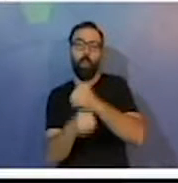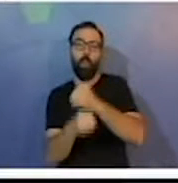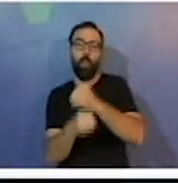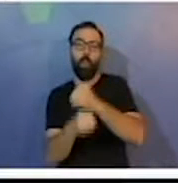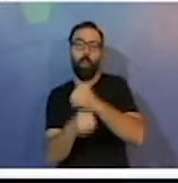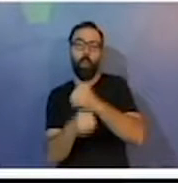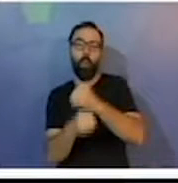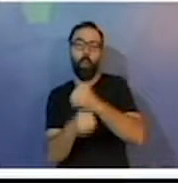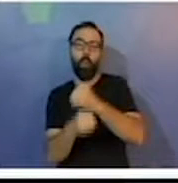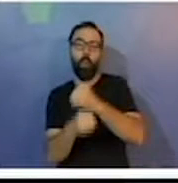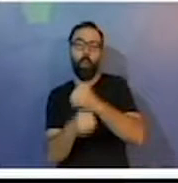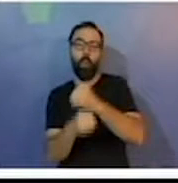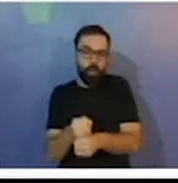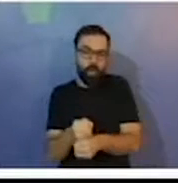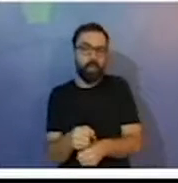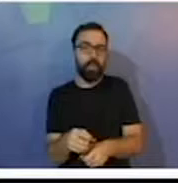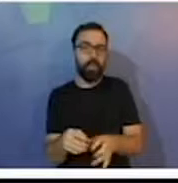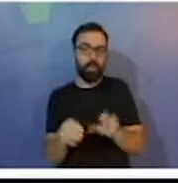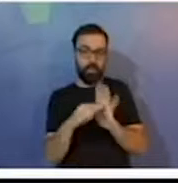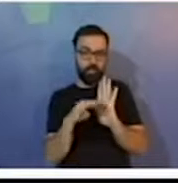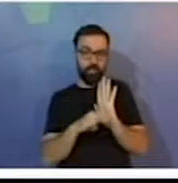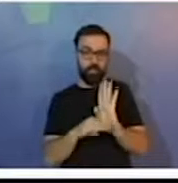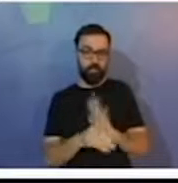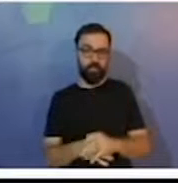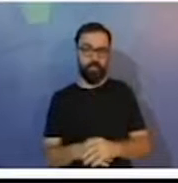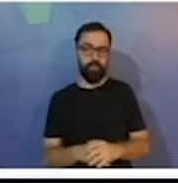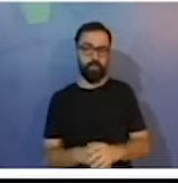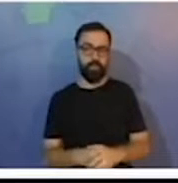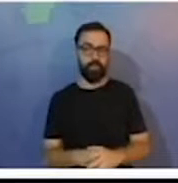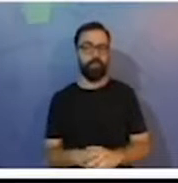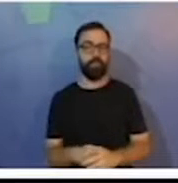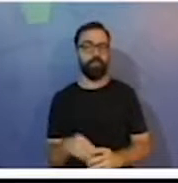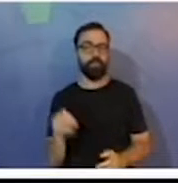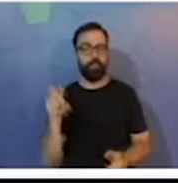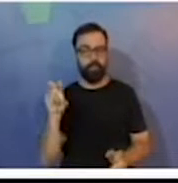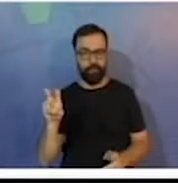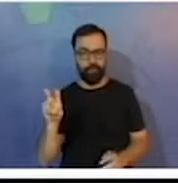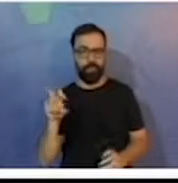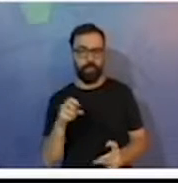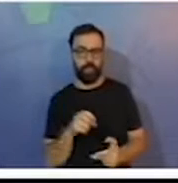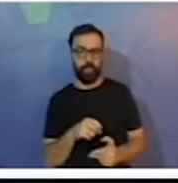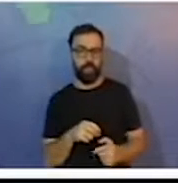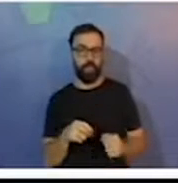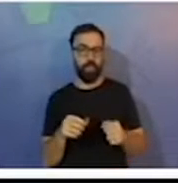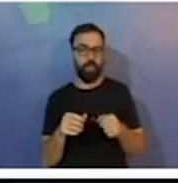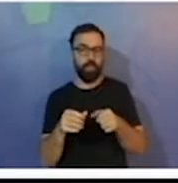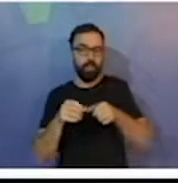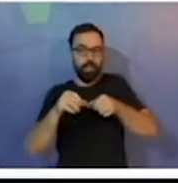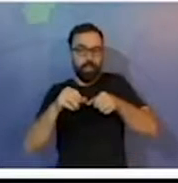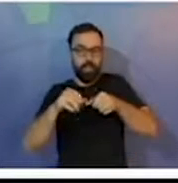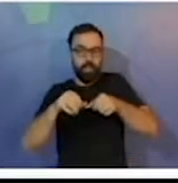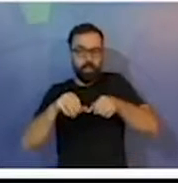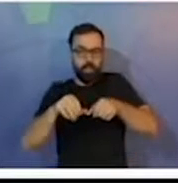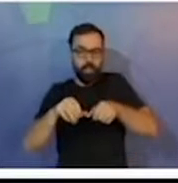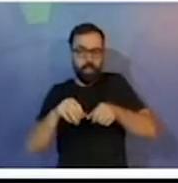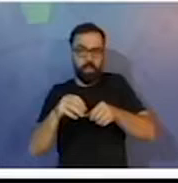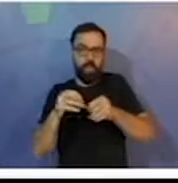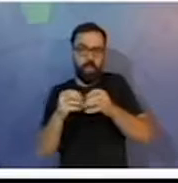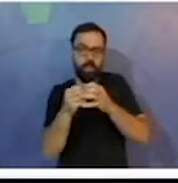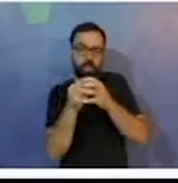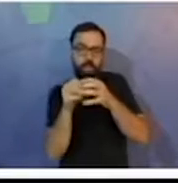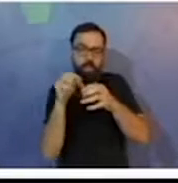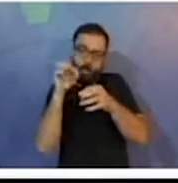5 Veja a sequência dessas instruções esvazie um ovo sem quebrá-lo faça